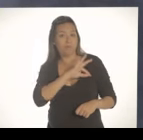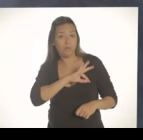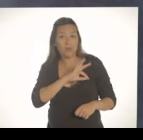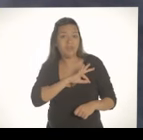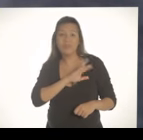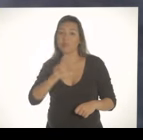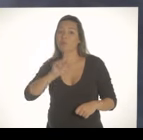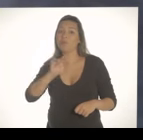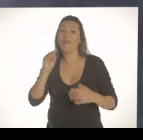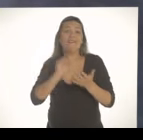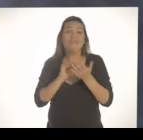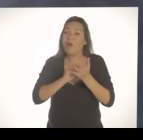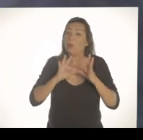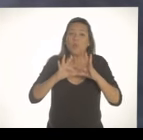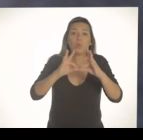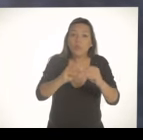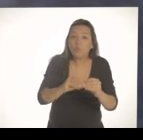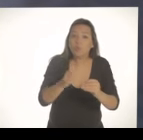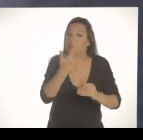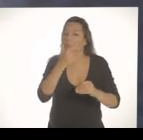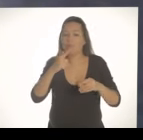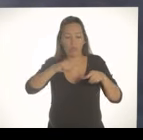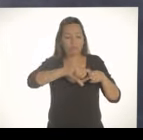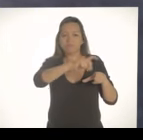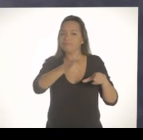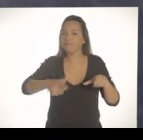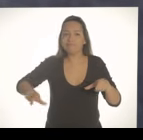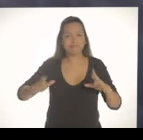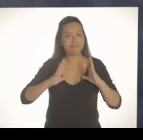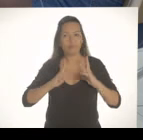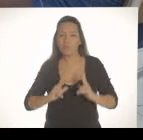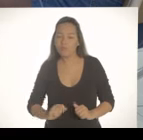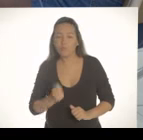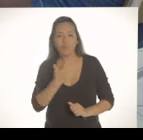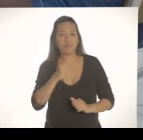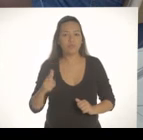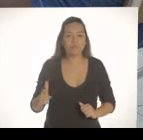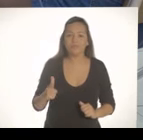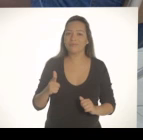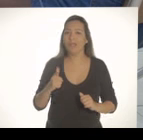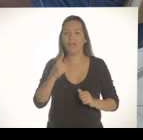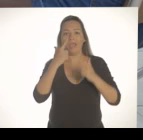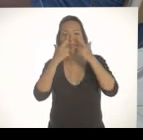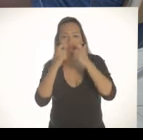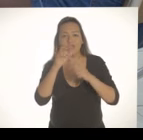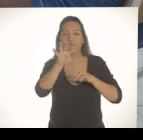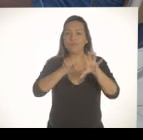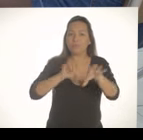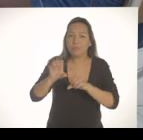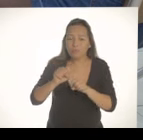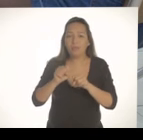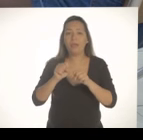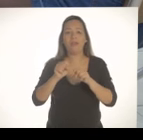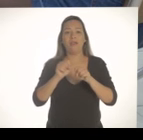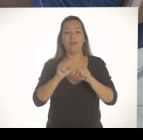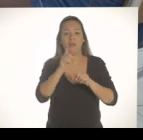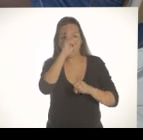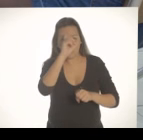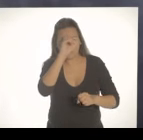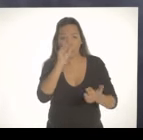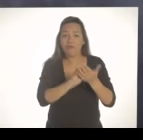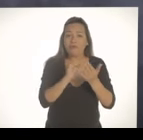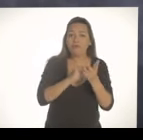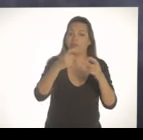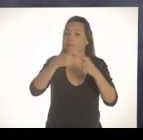Falta tudo, né? Não tem saneamento, tem coleta de lixo, as escolas têm cheio de problema, o posto de saúde está faltando